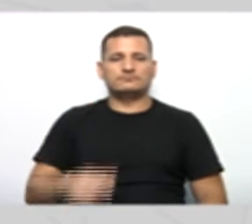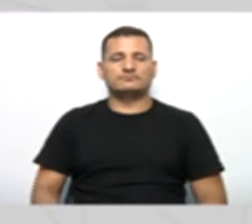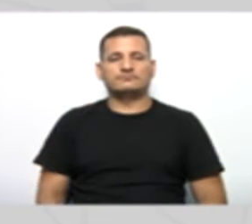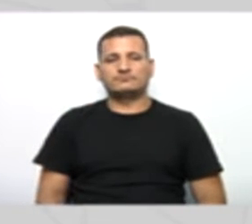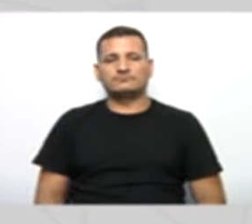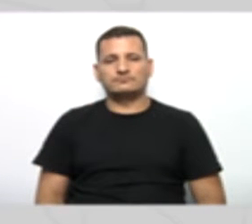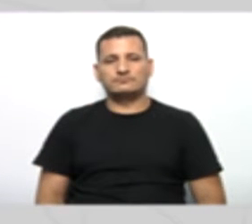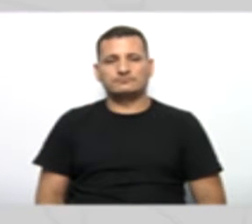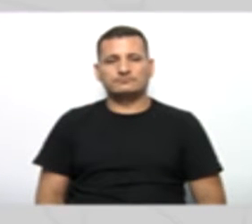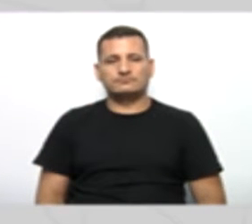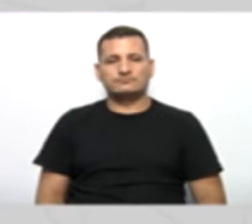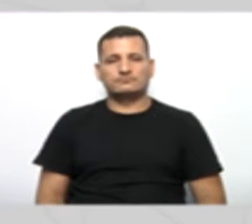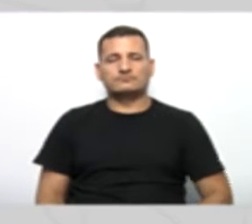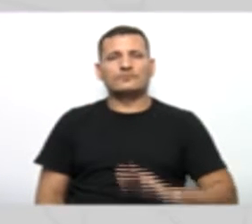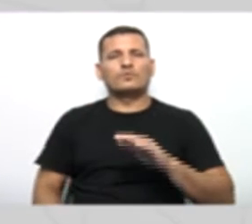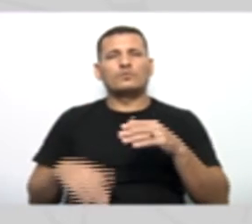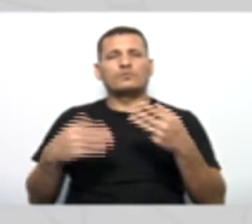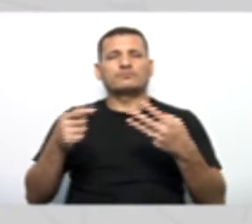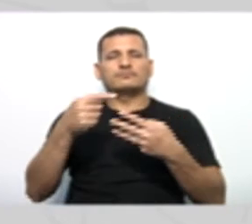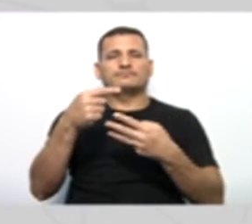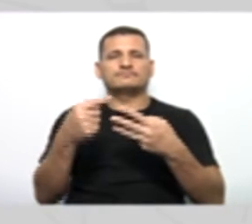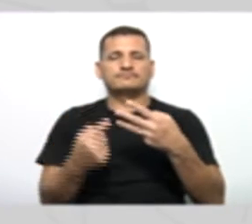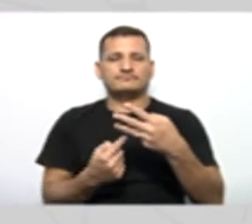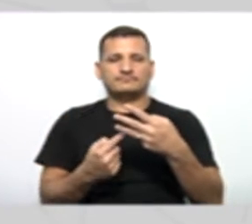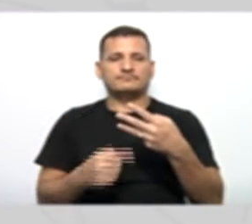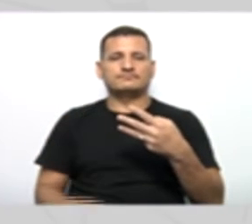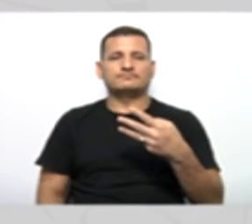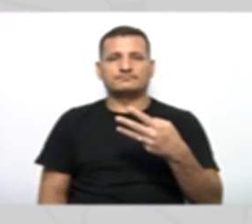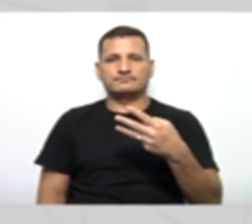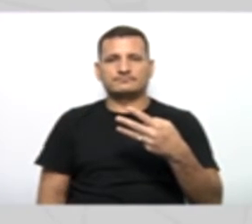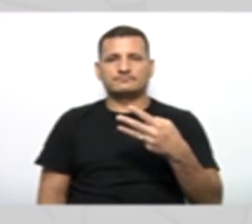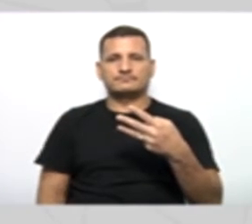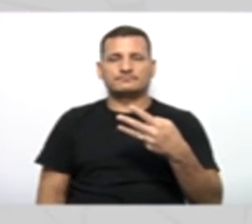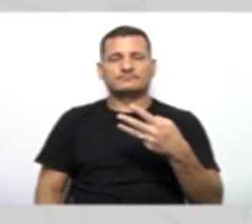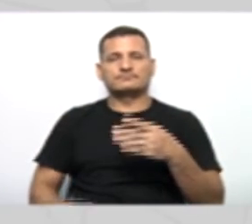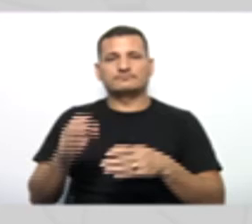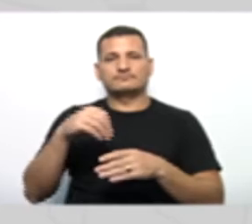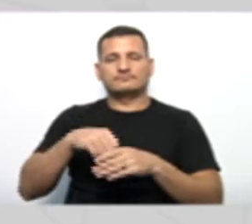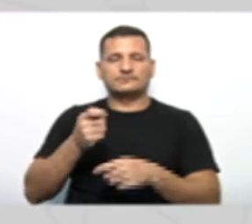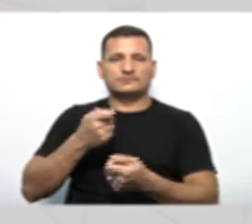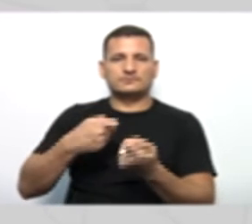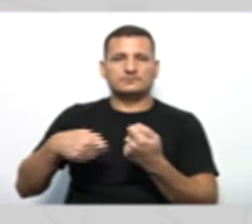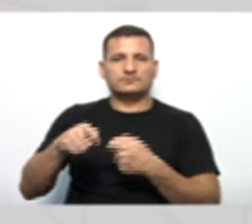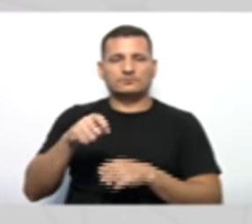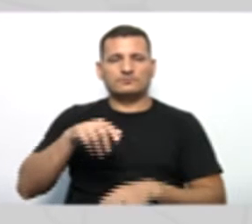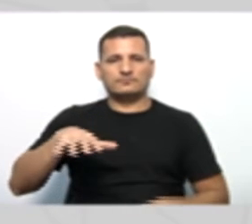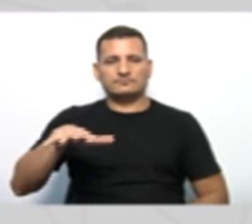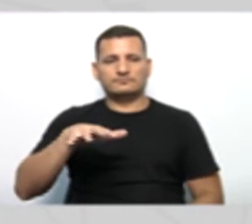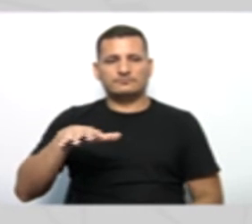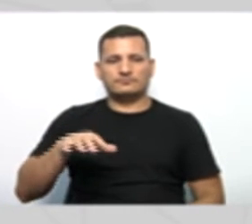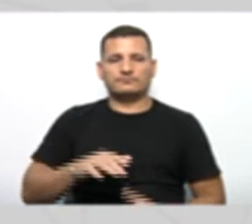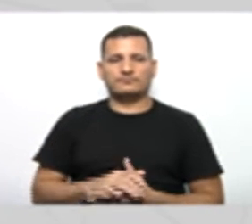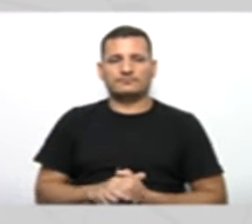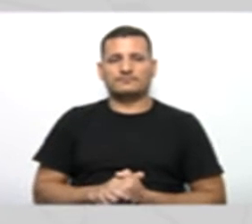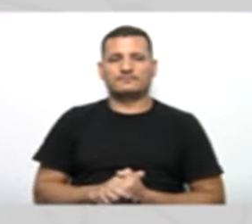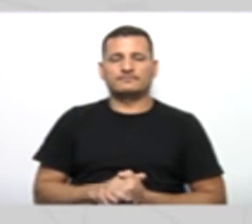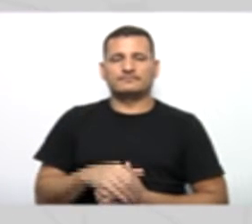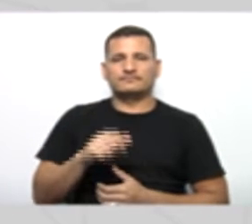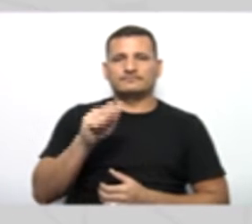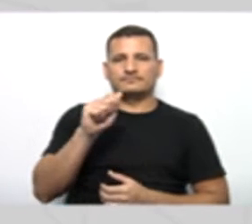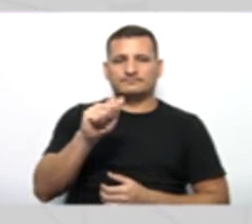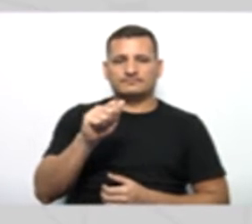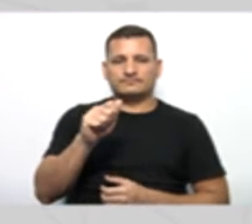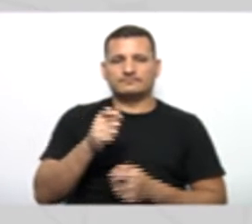2. Quais as 3 abordagens da gestão ambiental? Letra A, controle